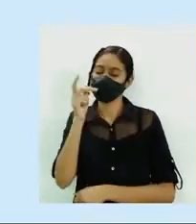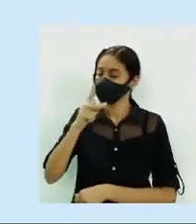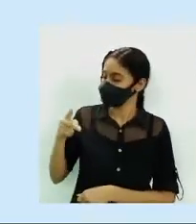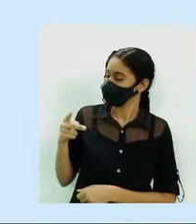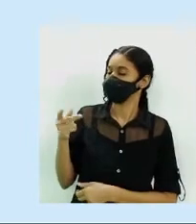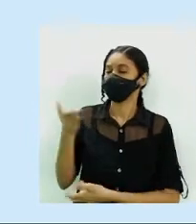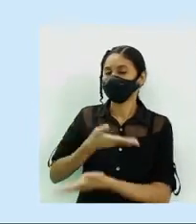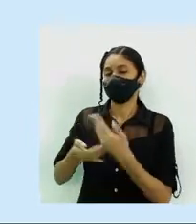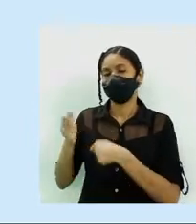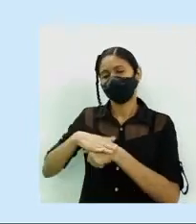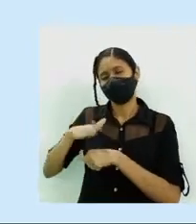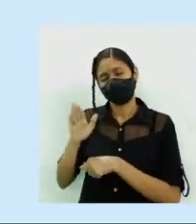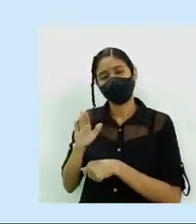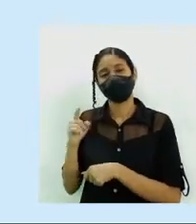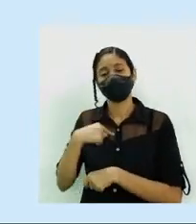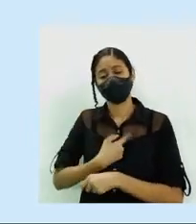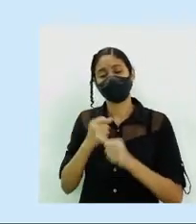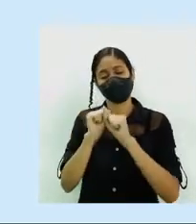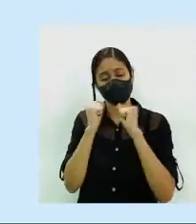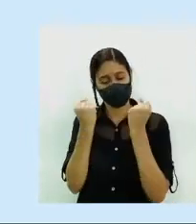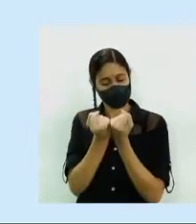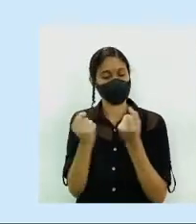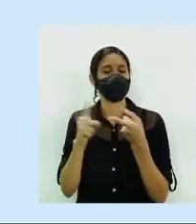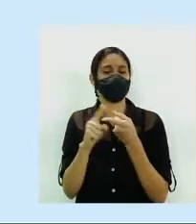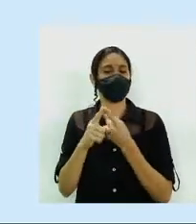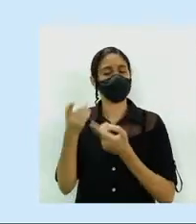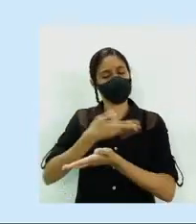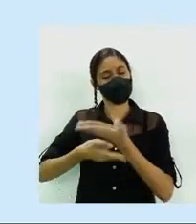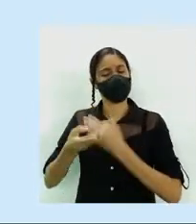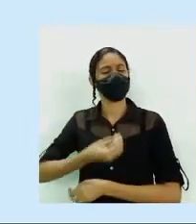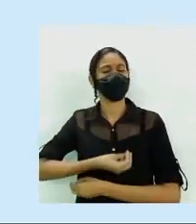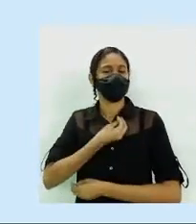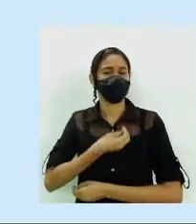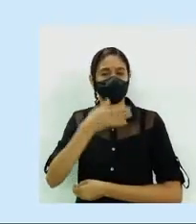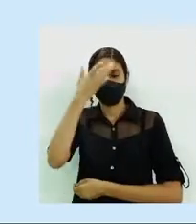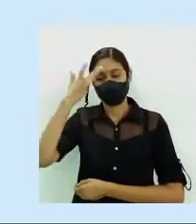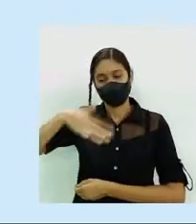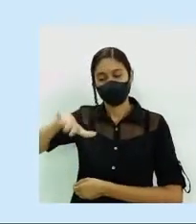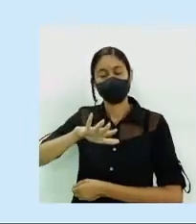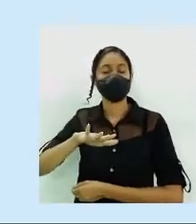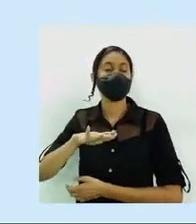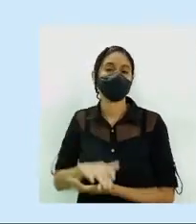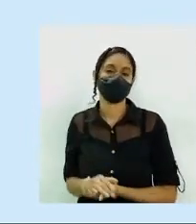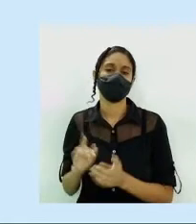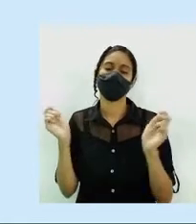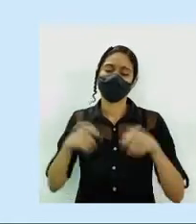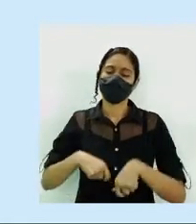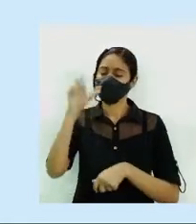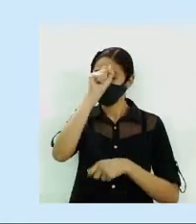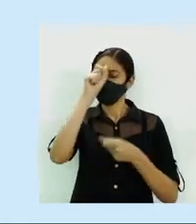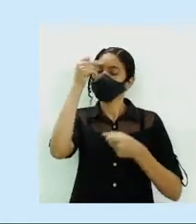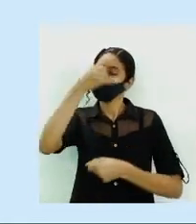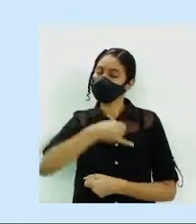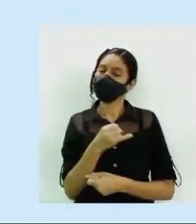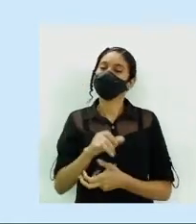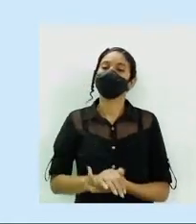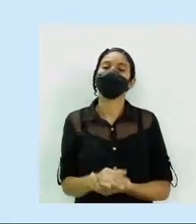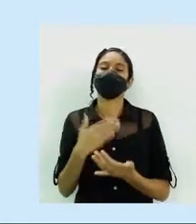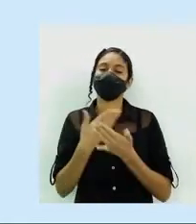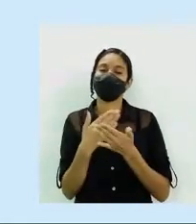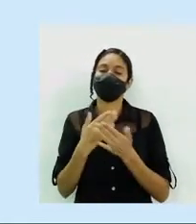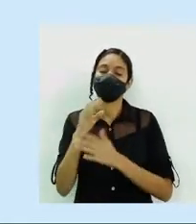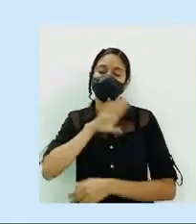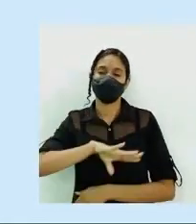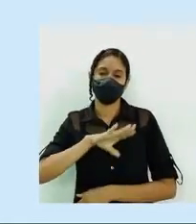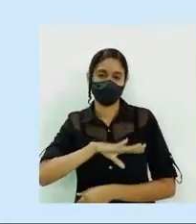professor, ela vai para a nossa sociedade, para o convívio com as pessoas. A gente pode aprender sim, através das aulas de